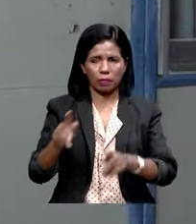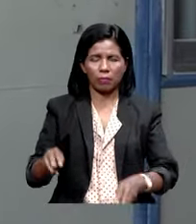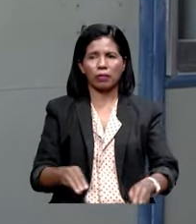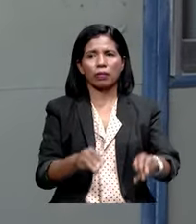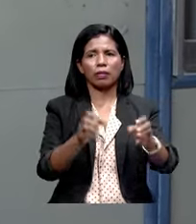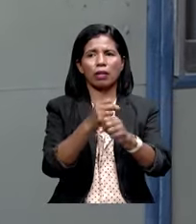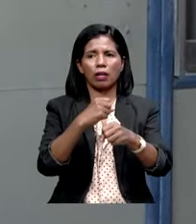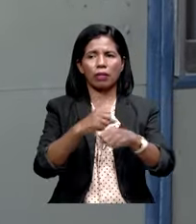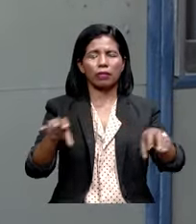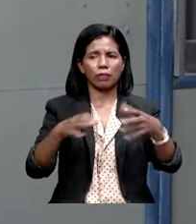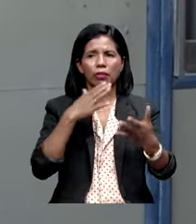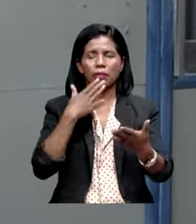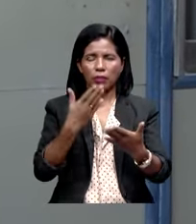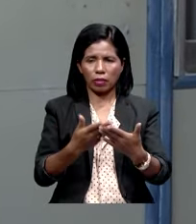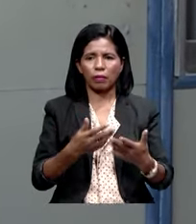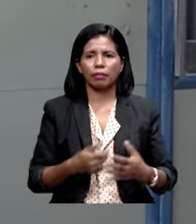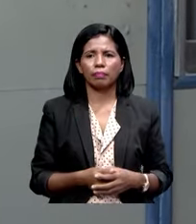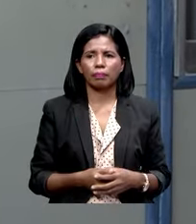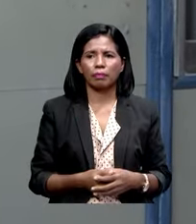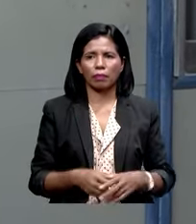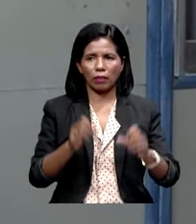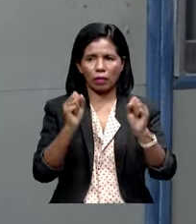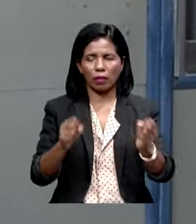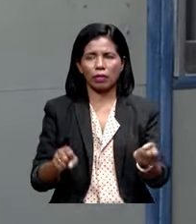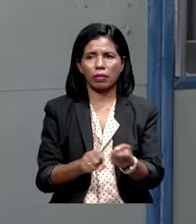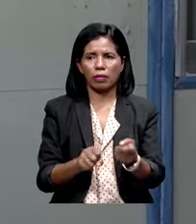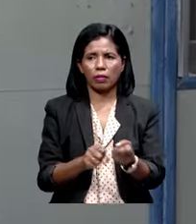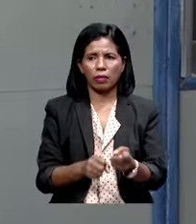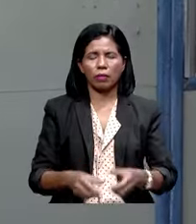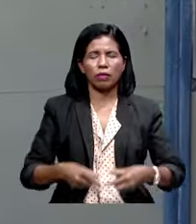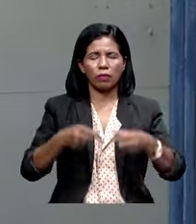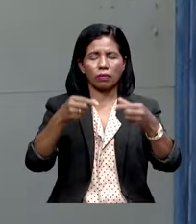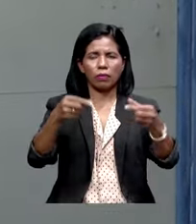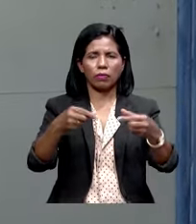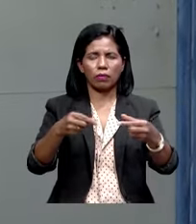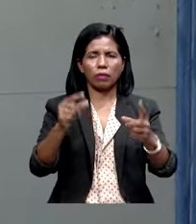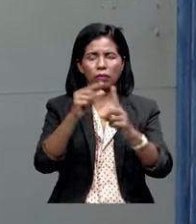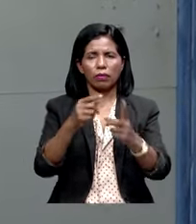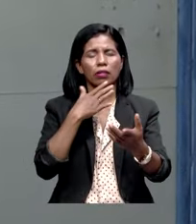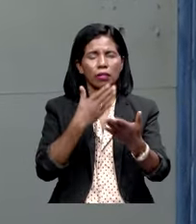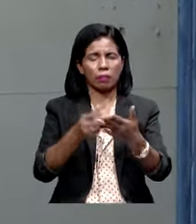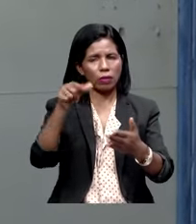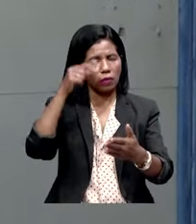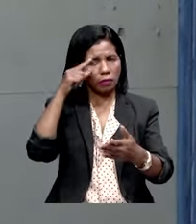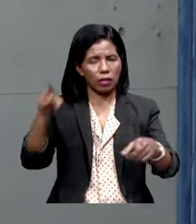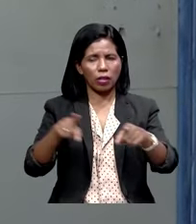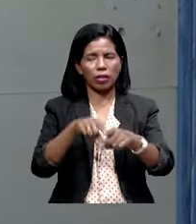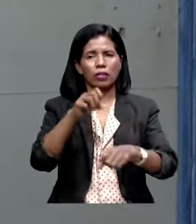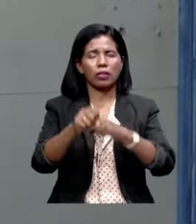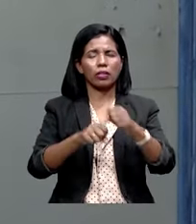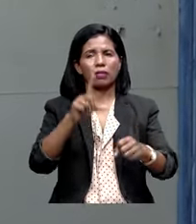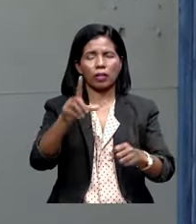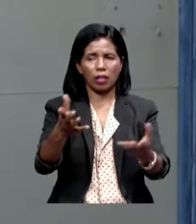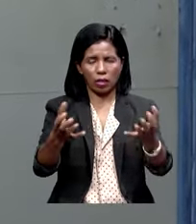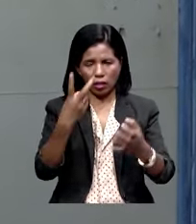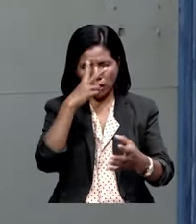o serviço de DIAC, e pelo apoio, foi input para o governo, e no da sociedade civil, que a cara controla,